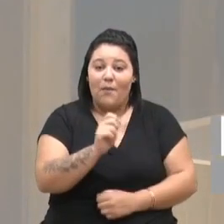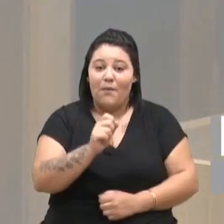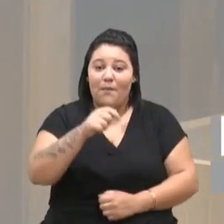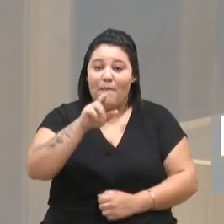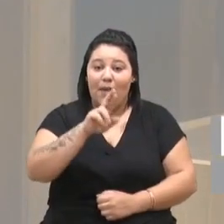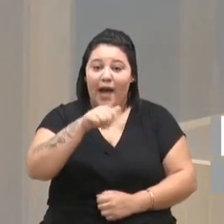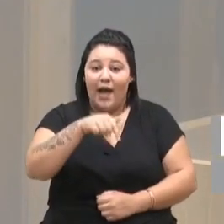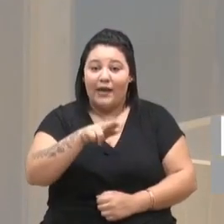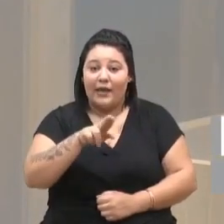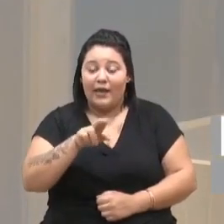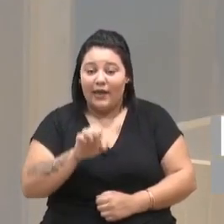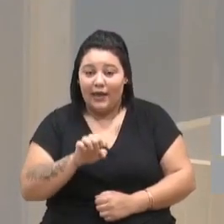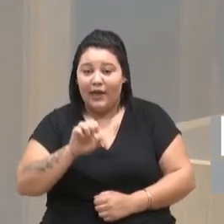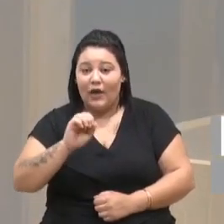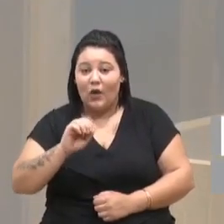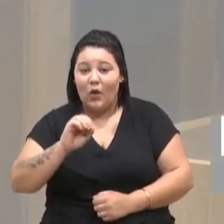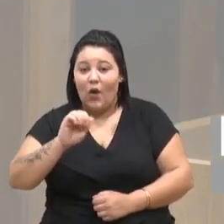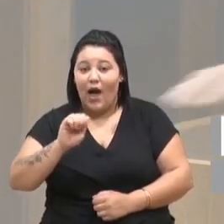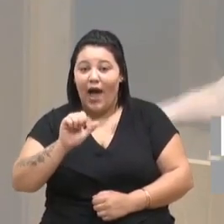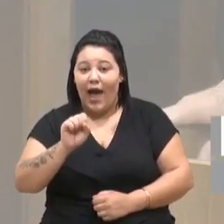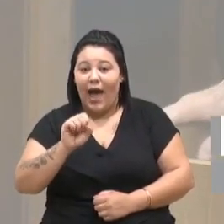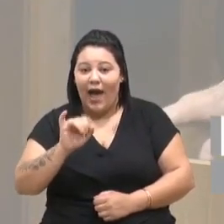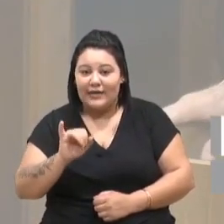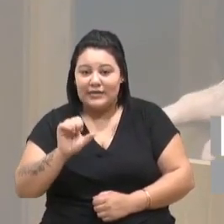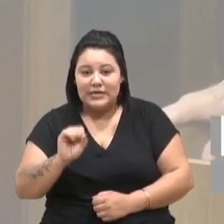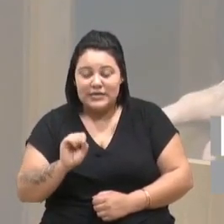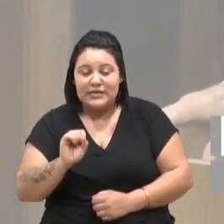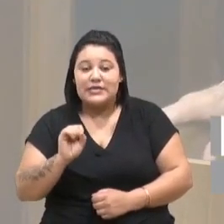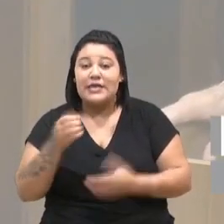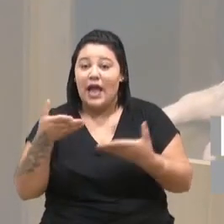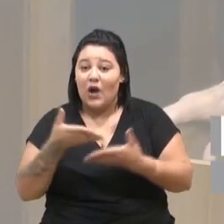em plena reconstrução, reforma,